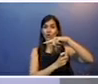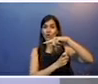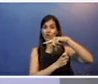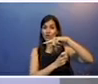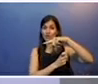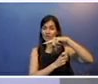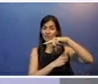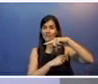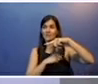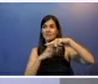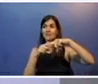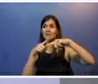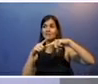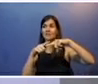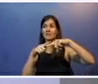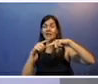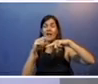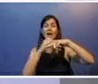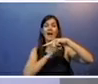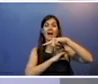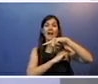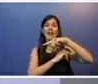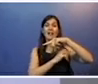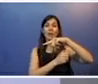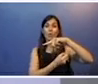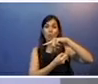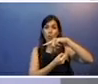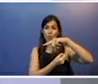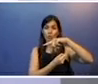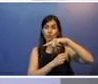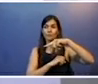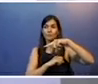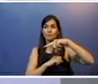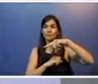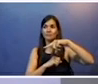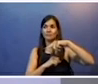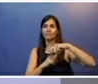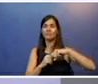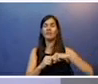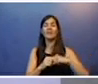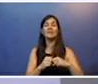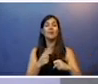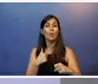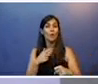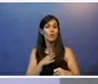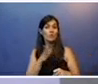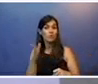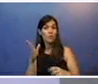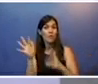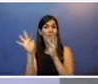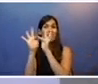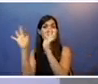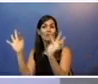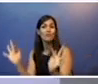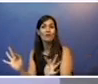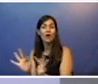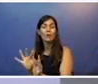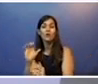o x em relação ao alfa é o cateto oposto. Então, seno, a formulinha é cateto oposto dividido pela